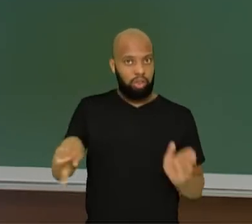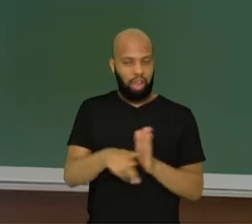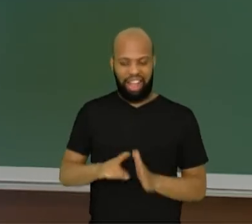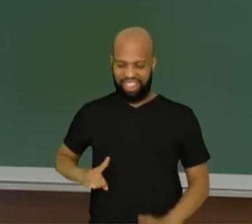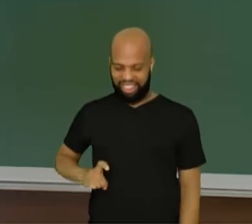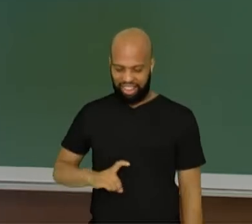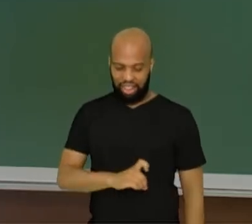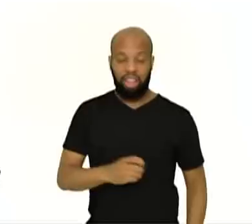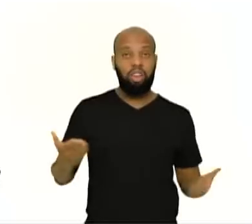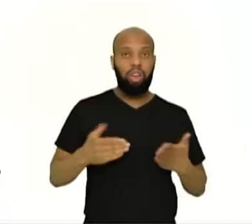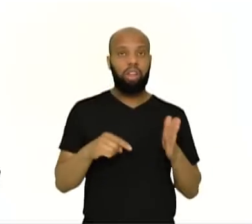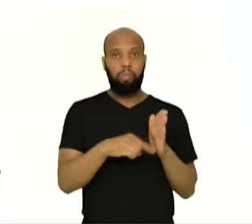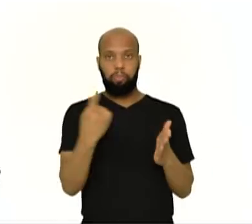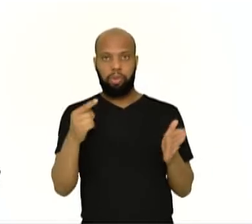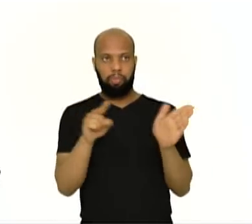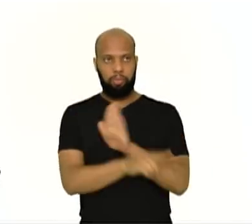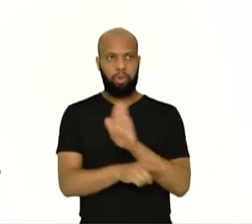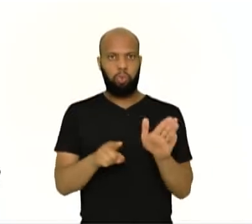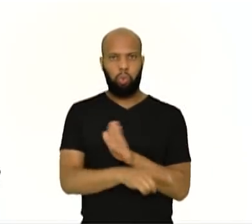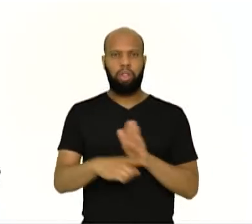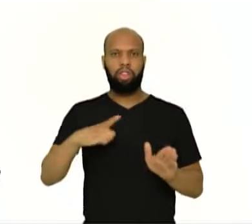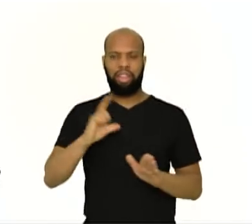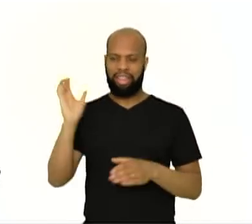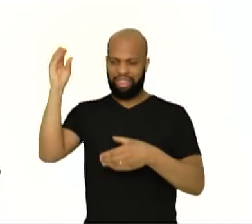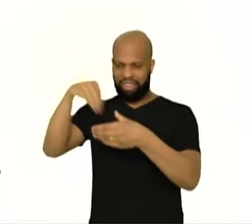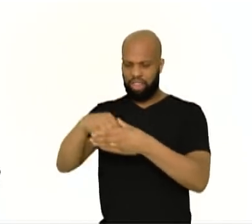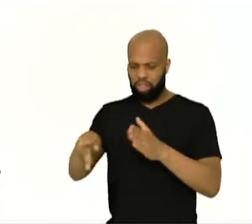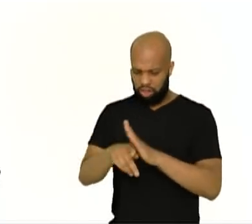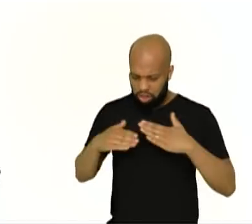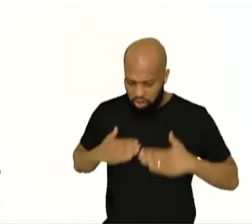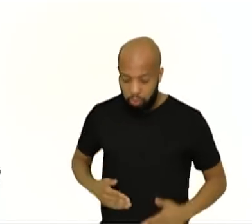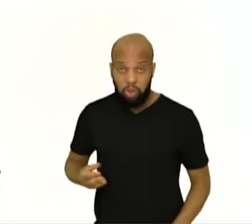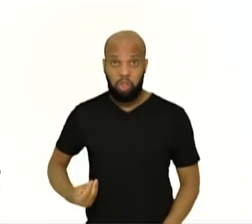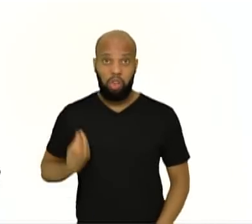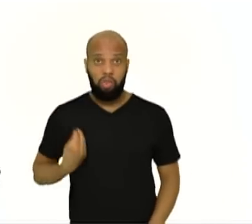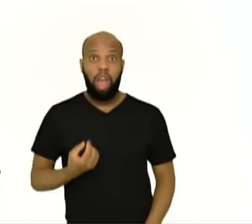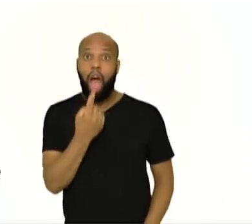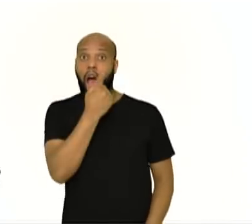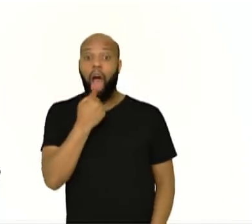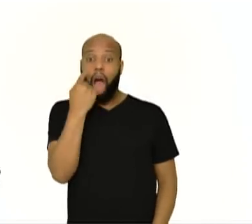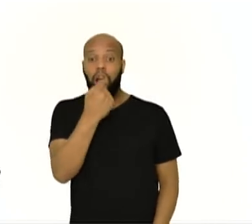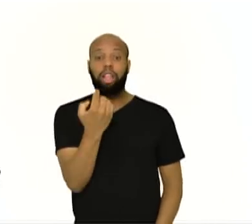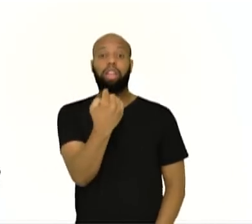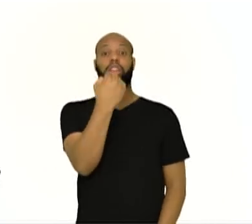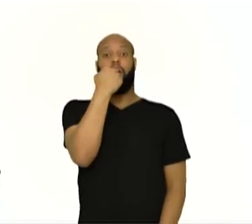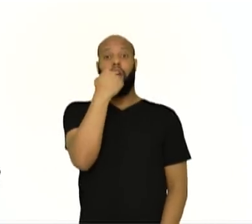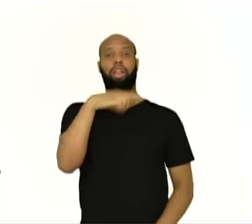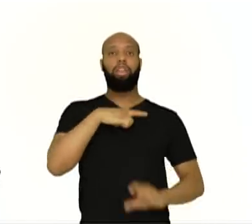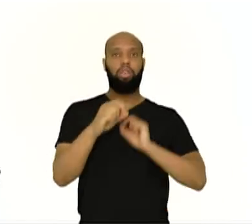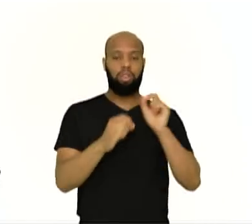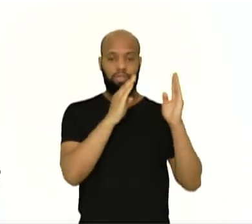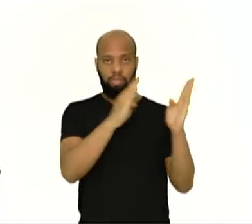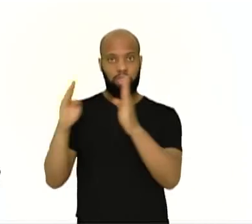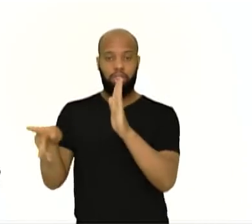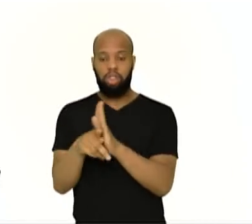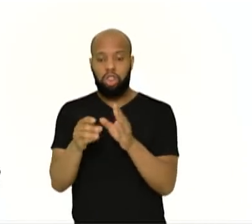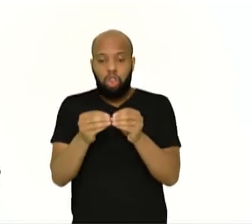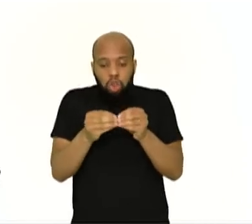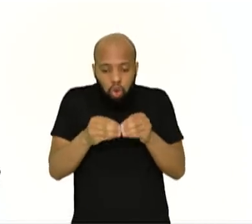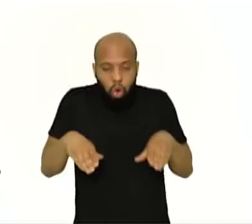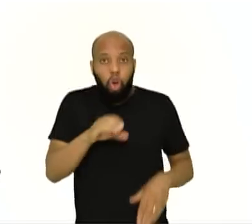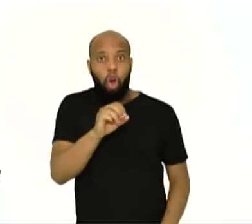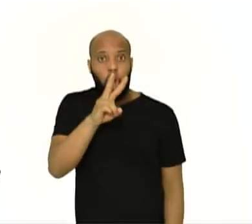ver o primeiro quiz da aula de hoje? O parasita que penetra no organismo pela boca em fase de ovo,